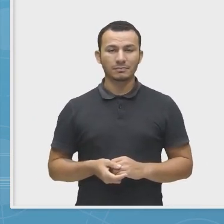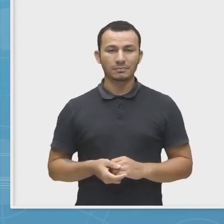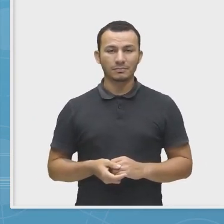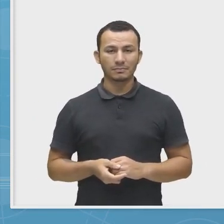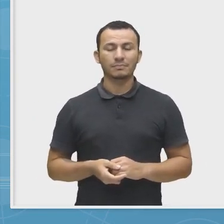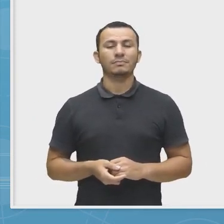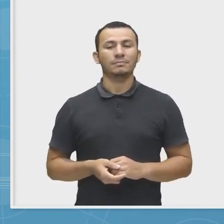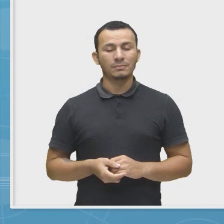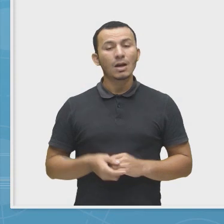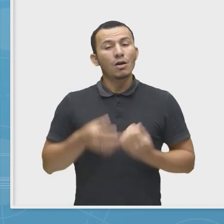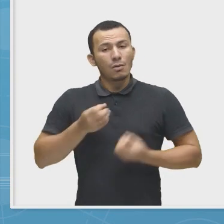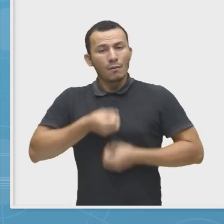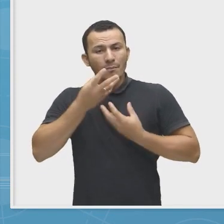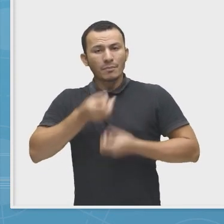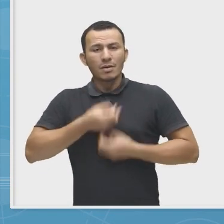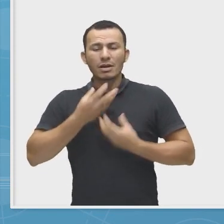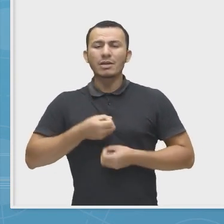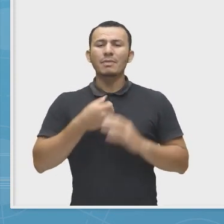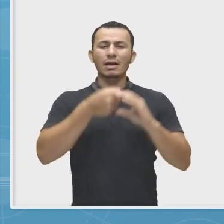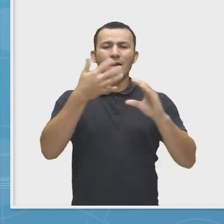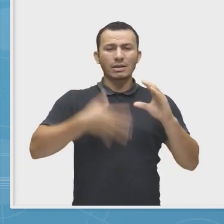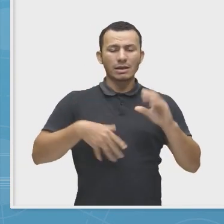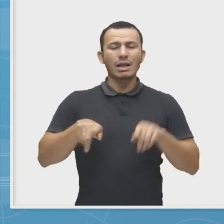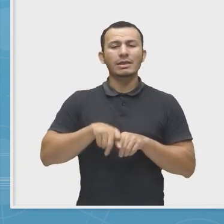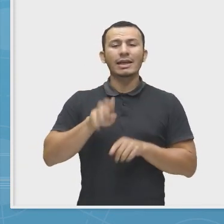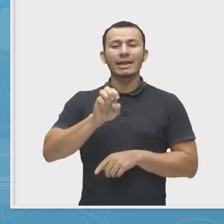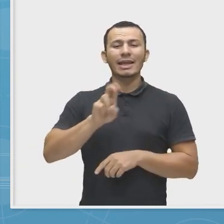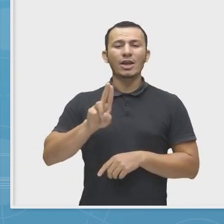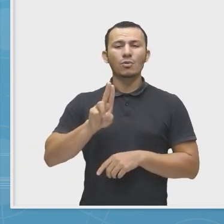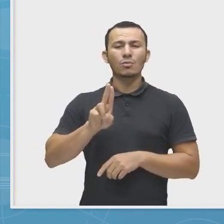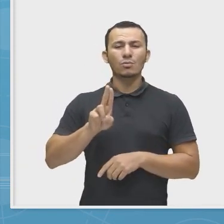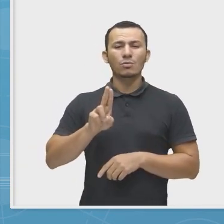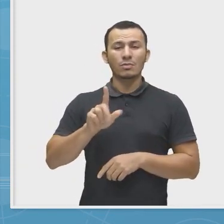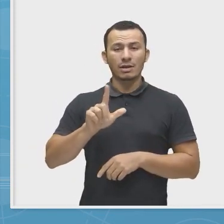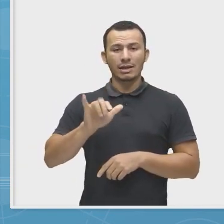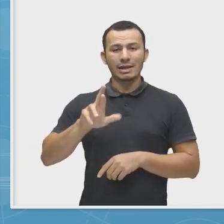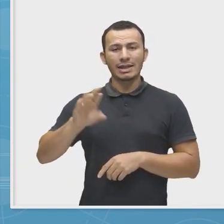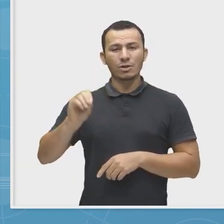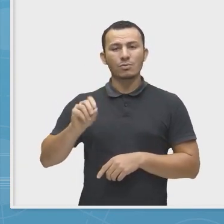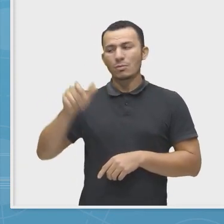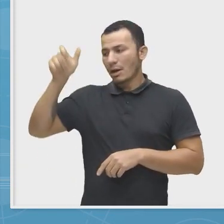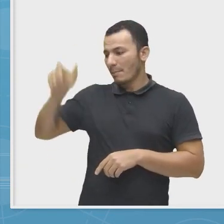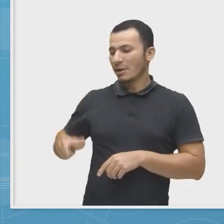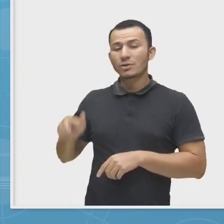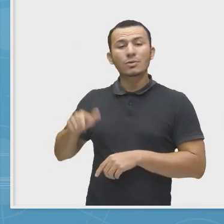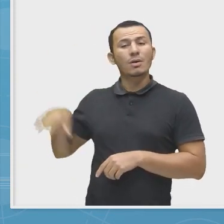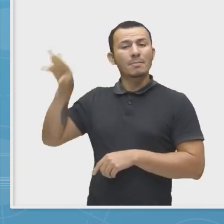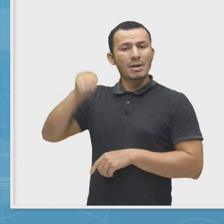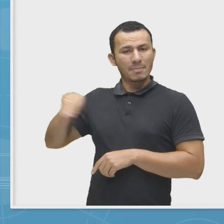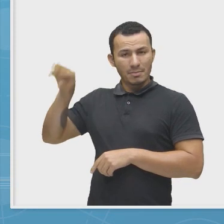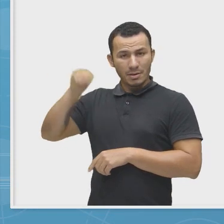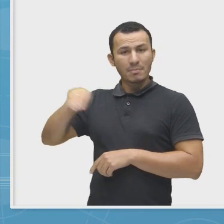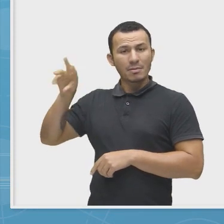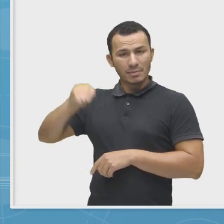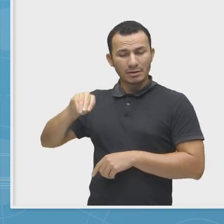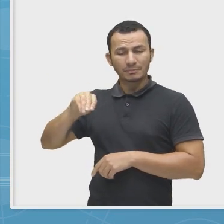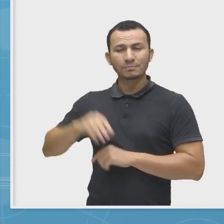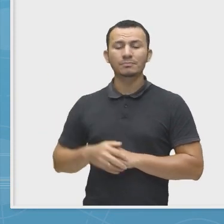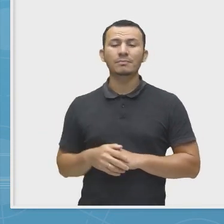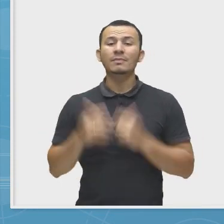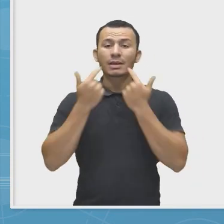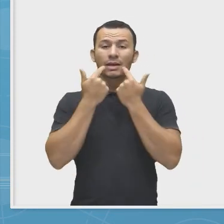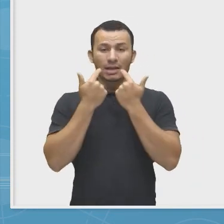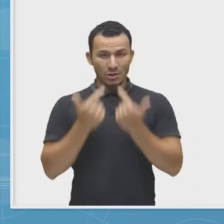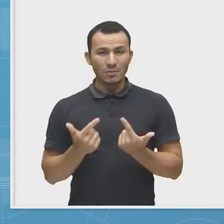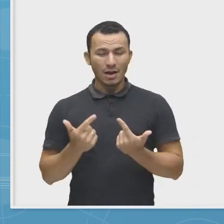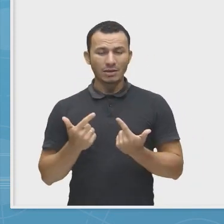do poema, nós temos aí o eu lírico, né, que é a voz que fala no poema. A